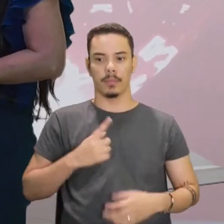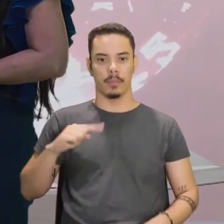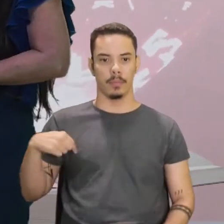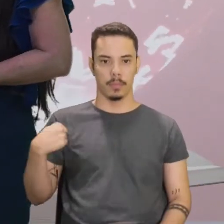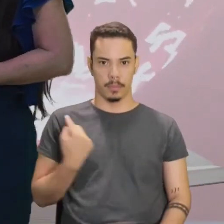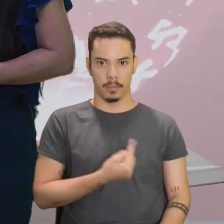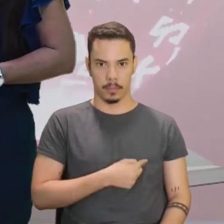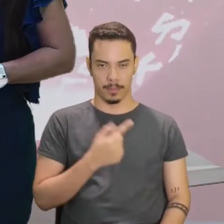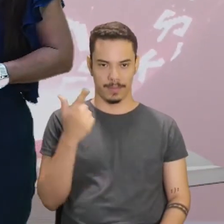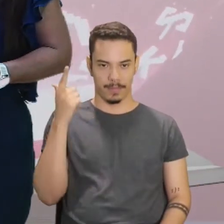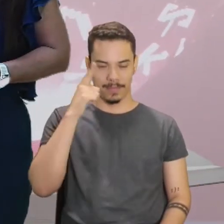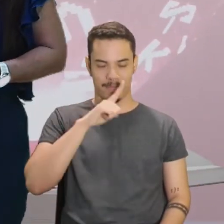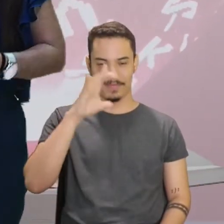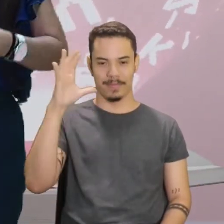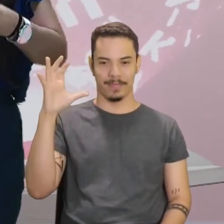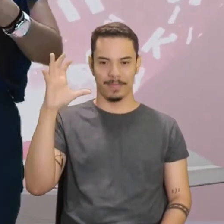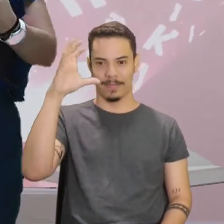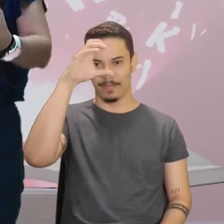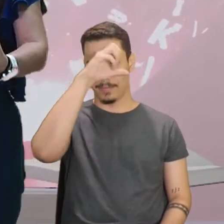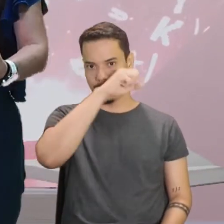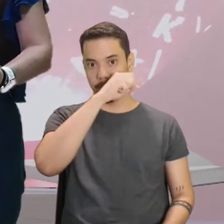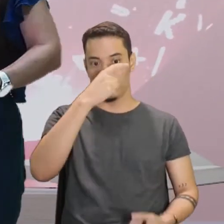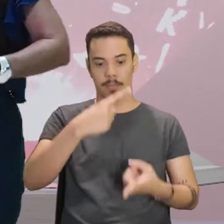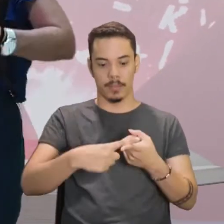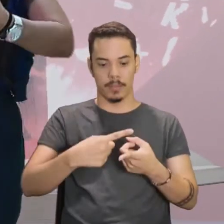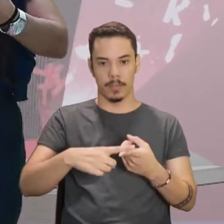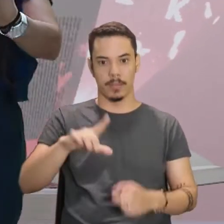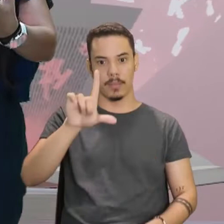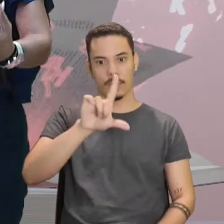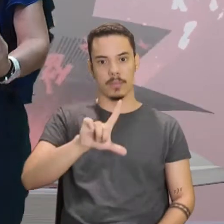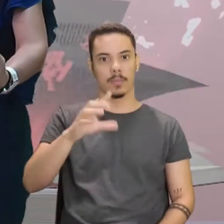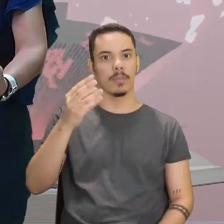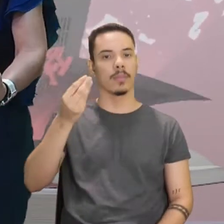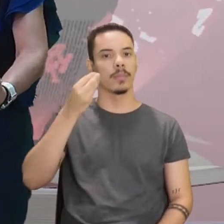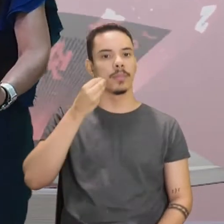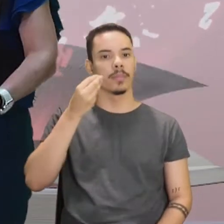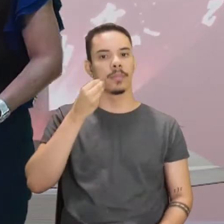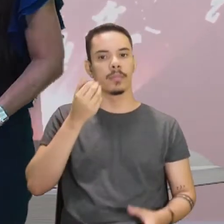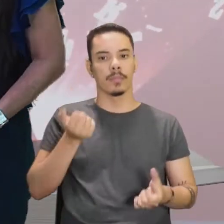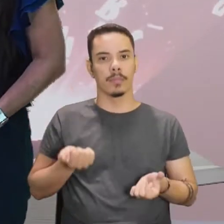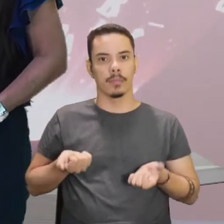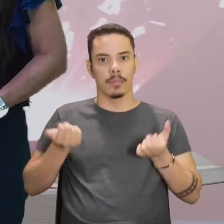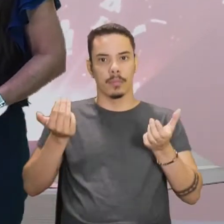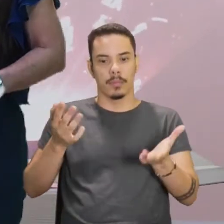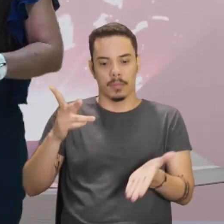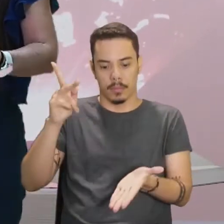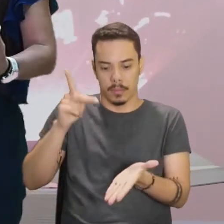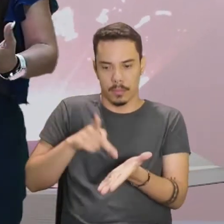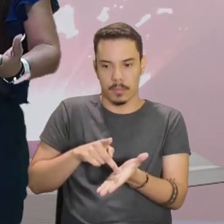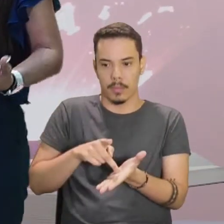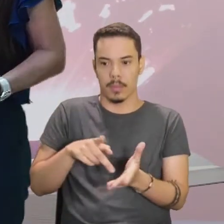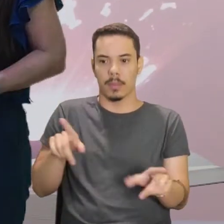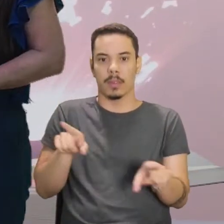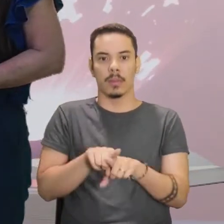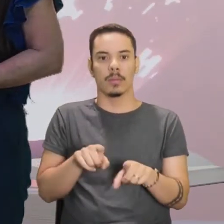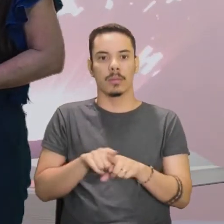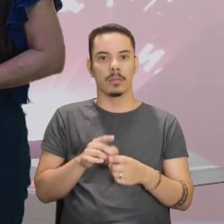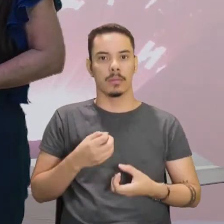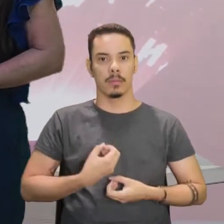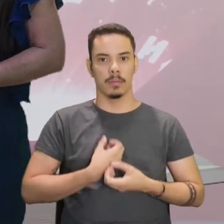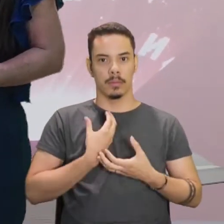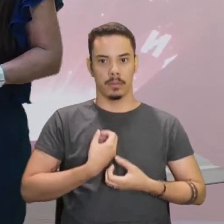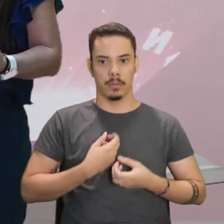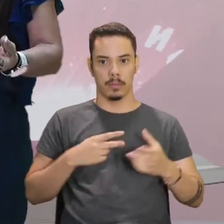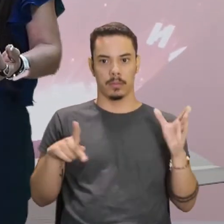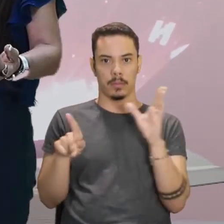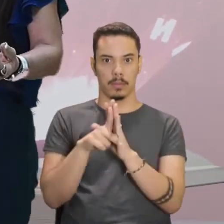aprender, né? Porque a literatura, tanto ela registra, ela tenta trazer essa realidade, né? E aqui com essa poesia de Bilac,